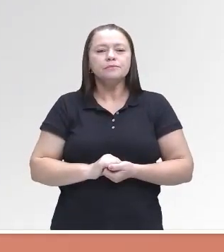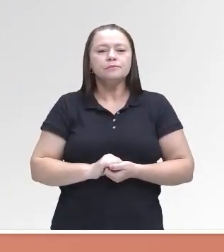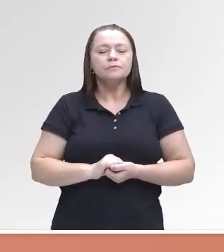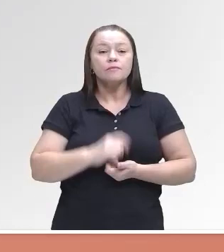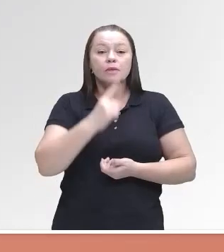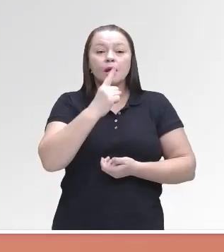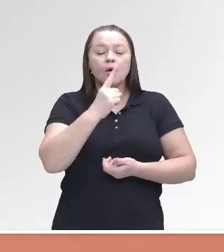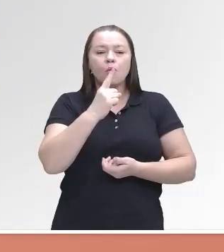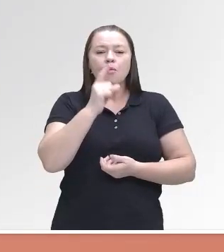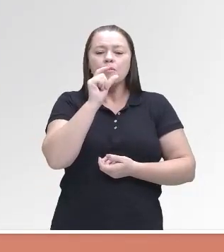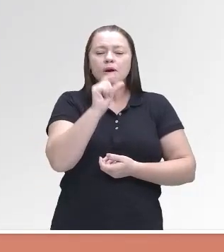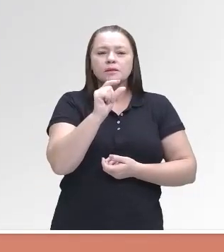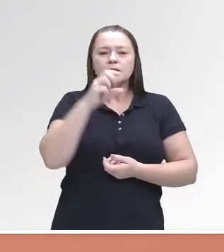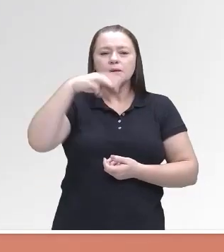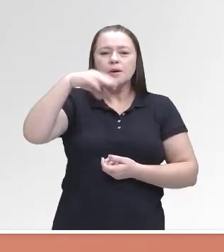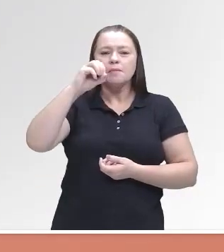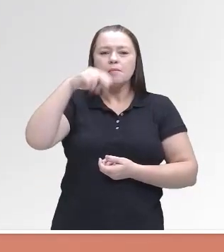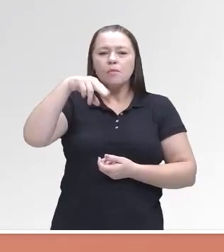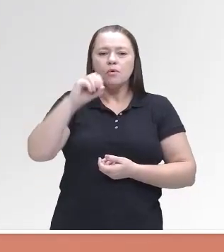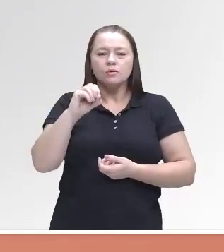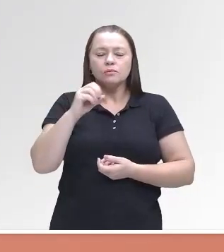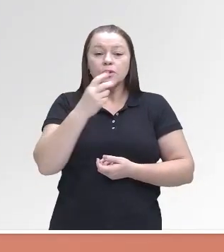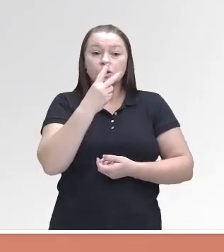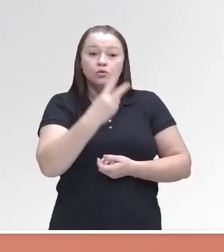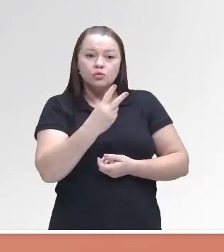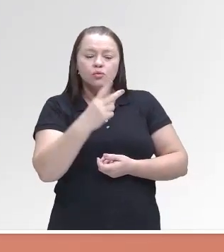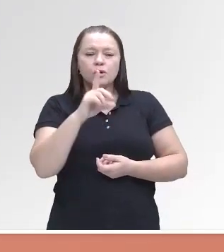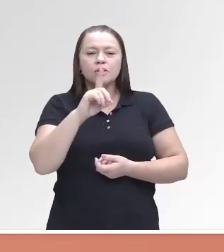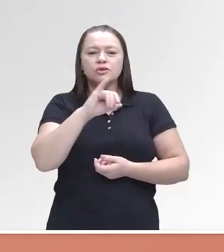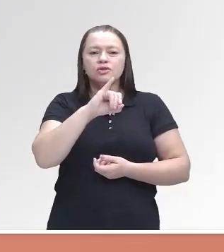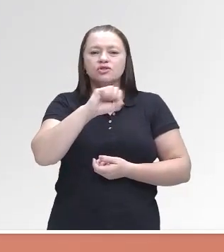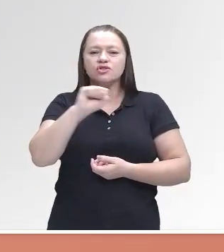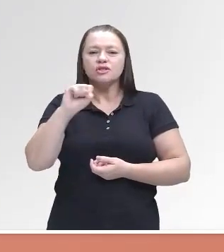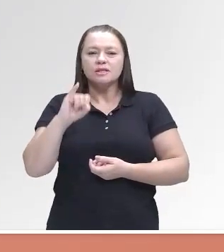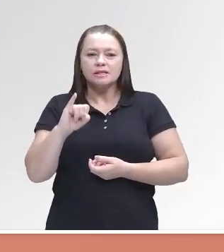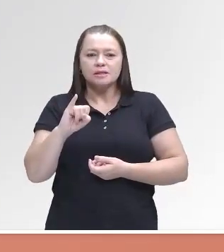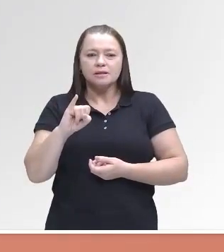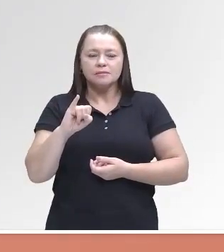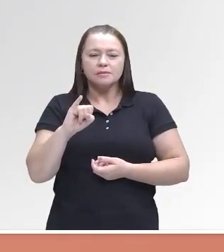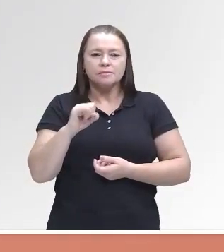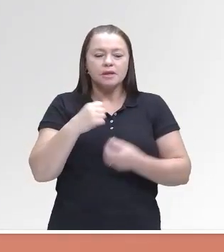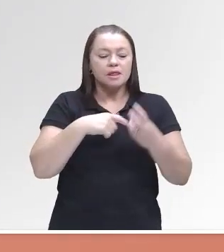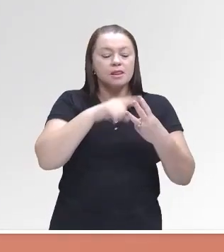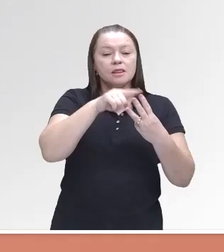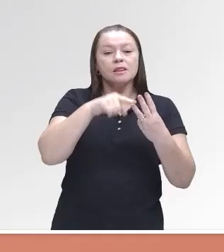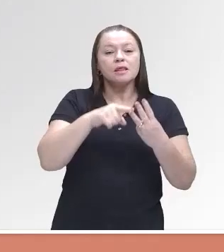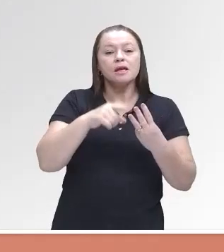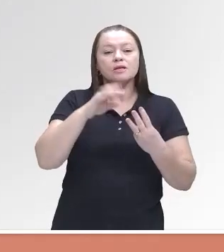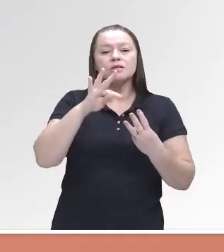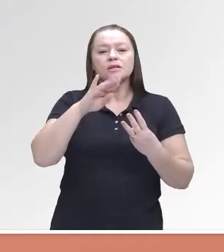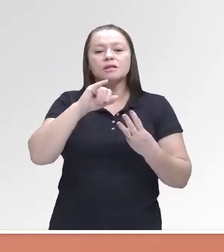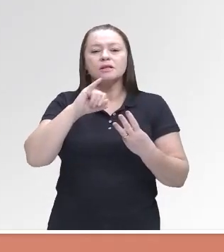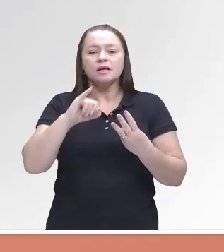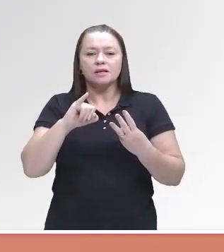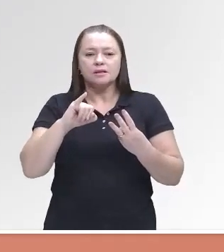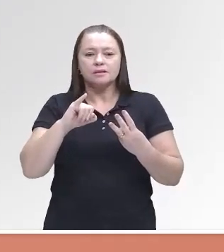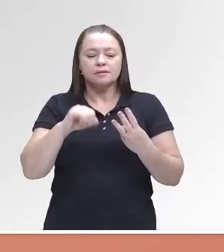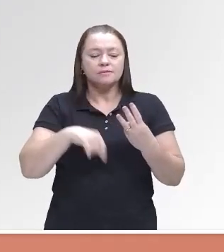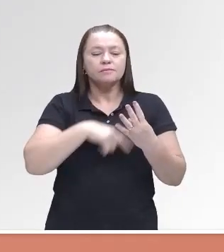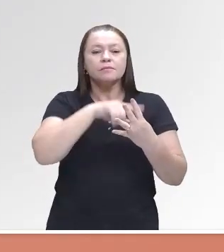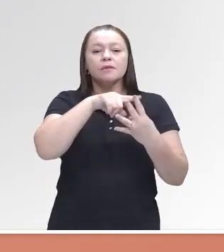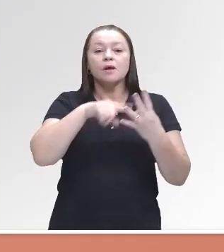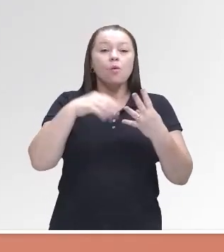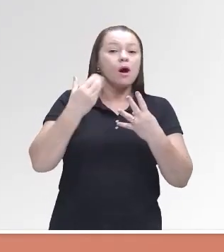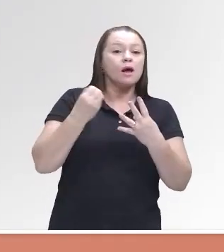Uma sílaba, monossílaba. 2 sílabas, dissílaba. 3 sílabas, trissílabas.